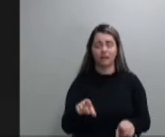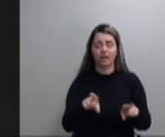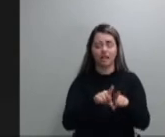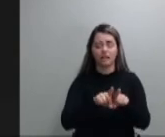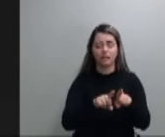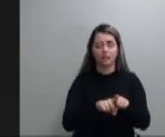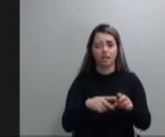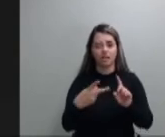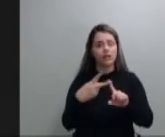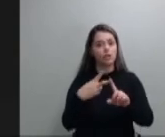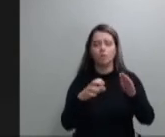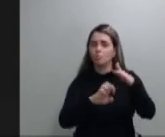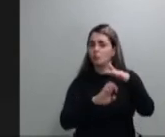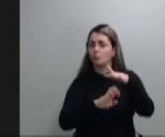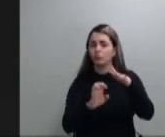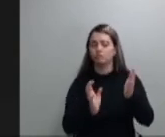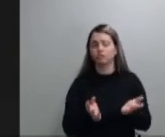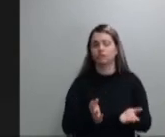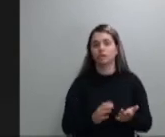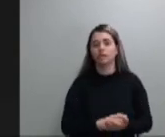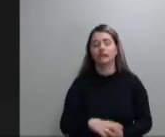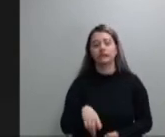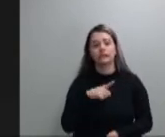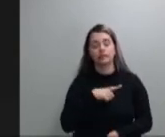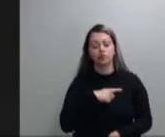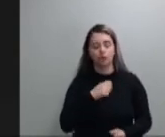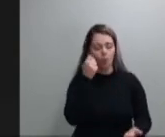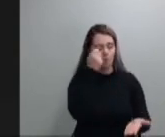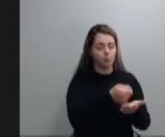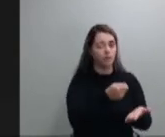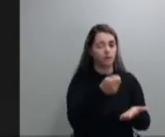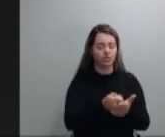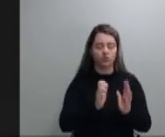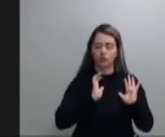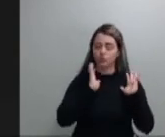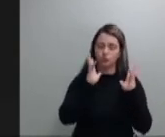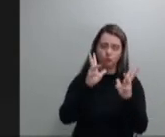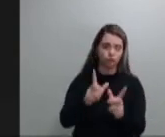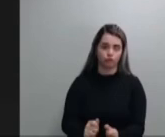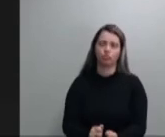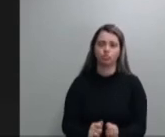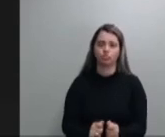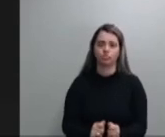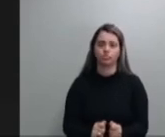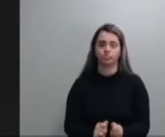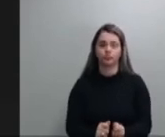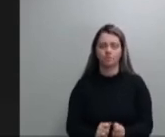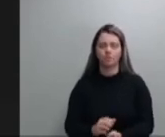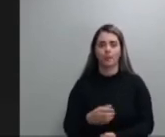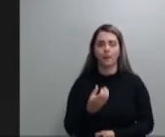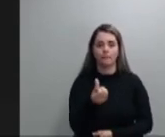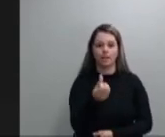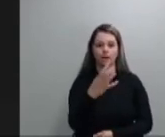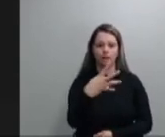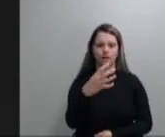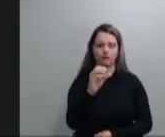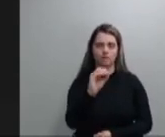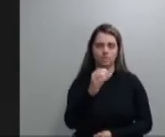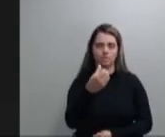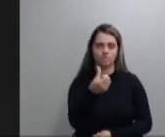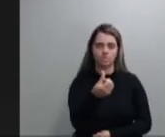fazia sinistério a aprovação em Assembleia Geral nos termos do ativo 122 da lei 6404 totalmente